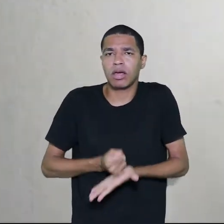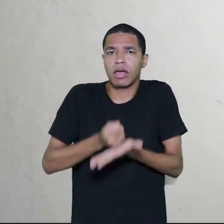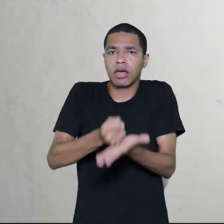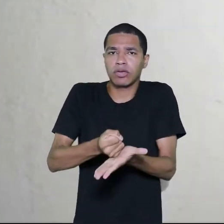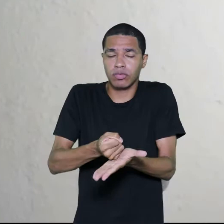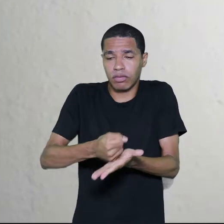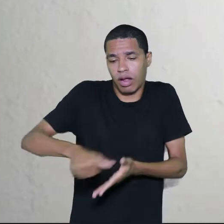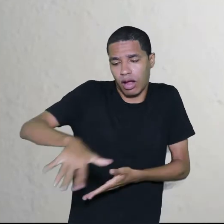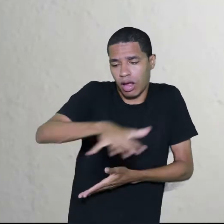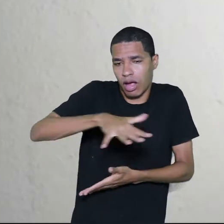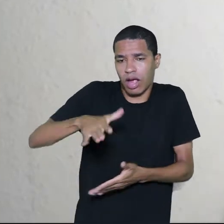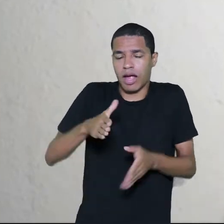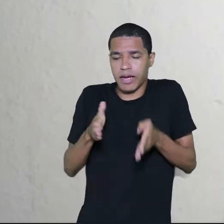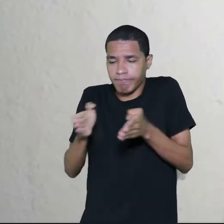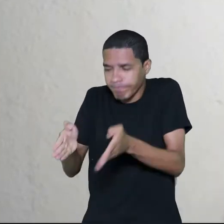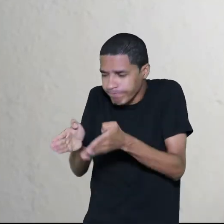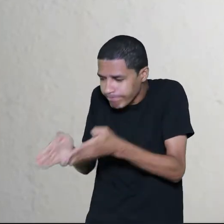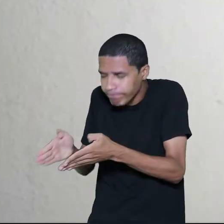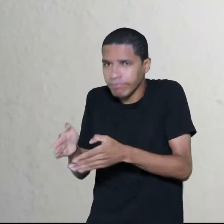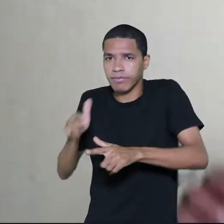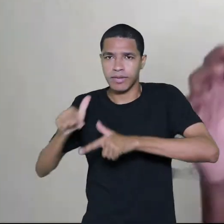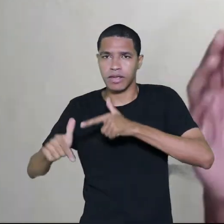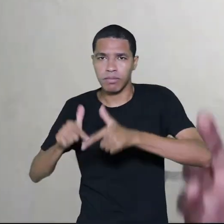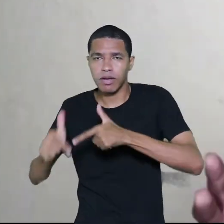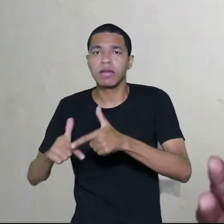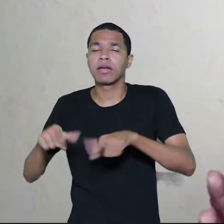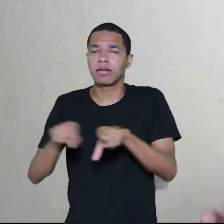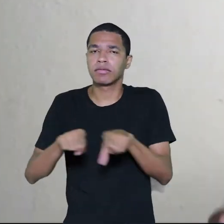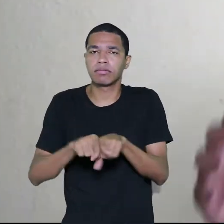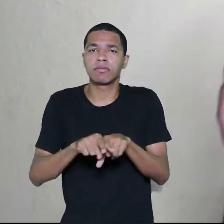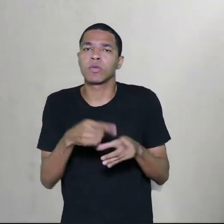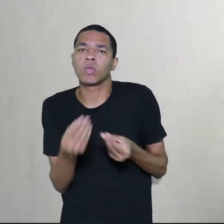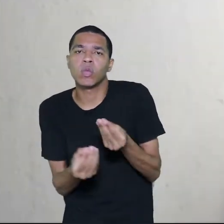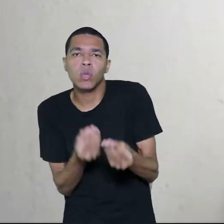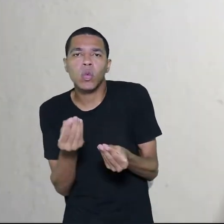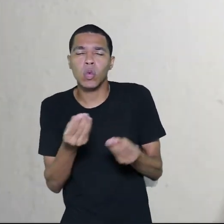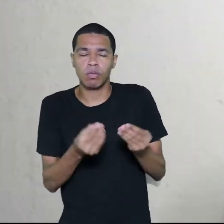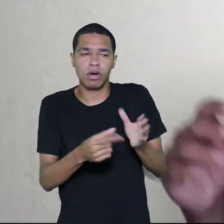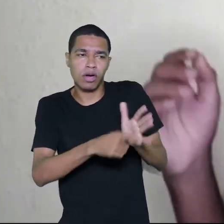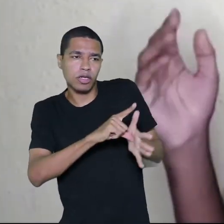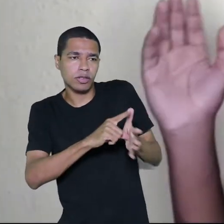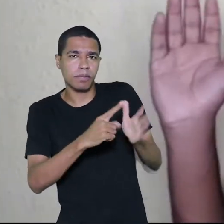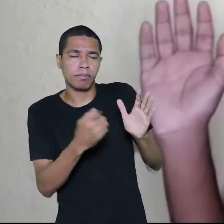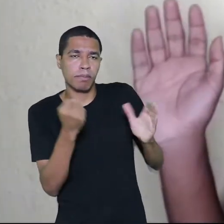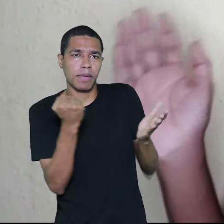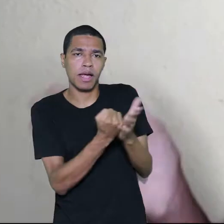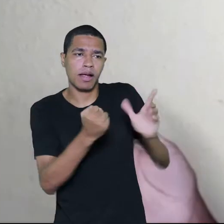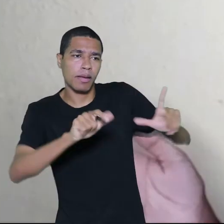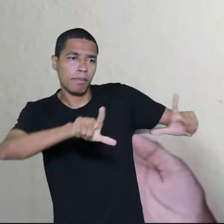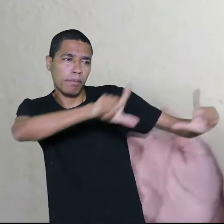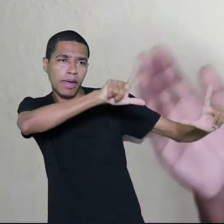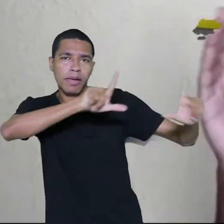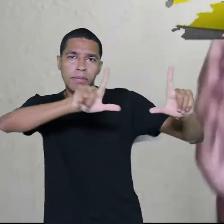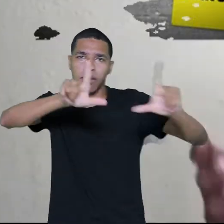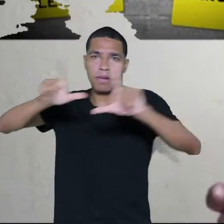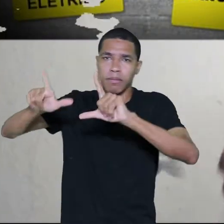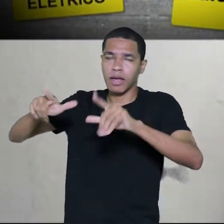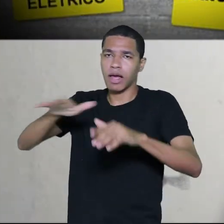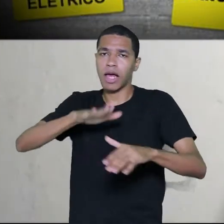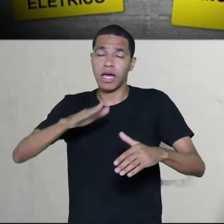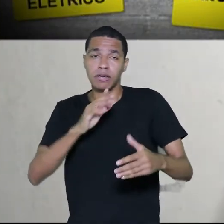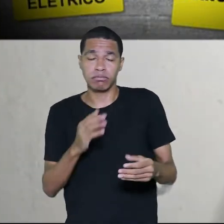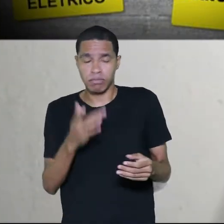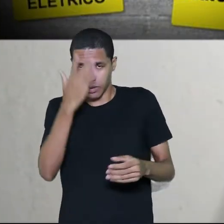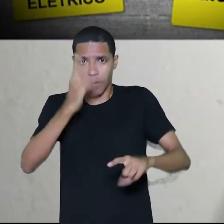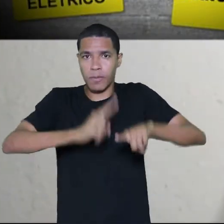para delimitação de áreas, assim como serve para sinalização de áreas onde pode ter acesso restrito, onde pode